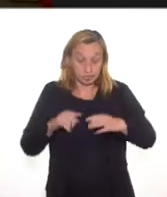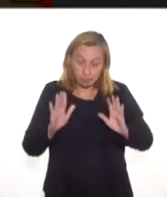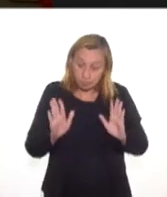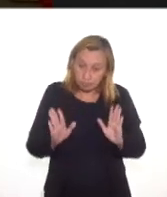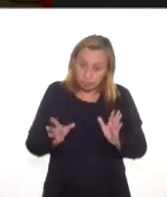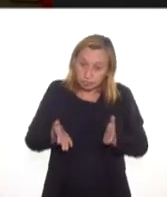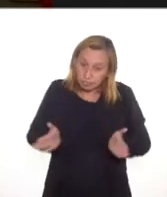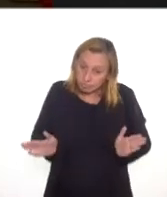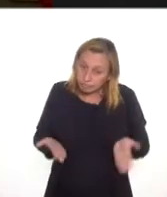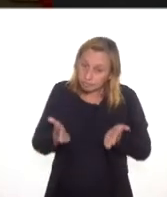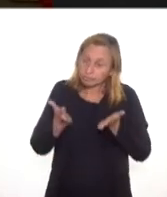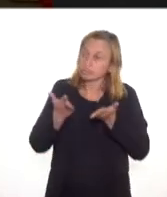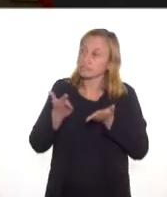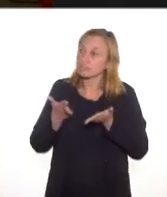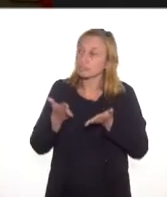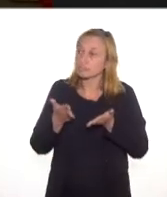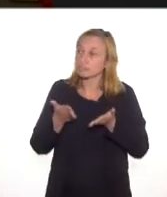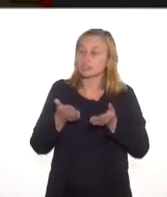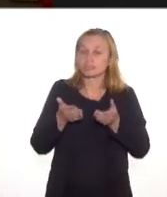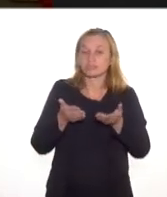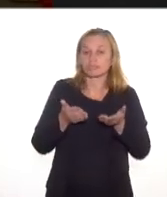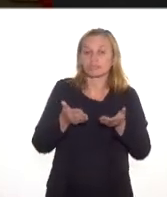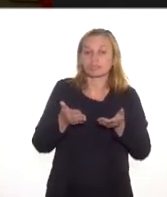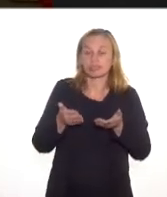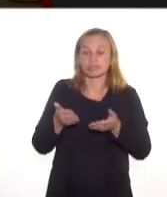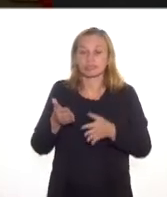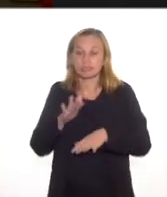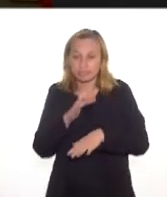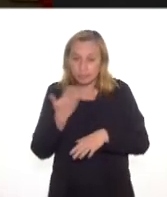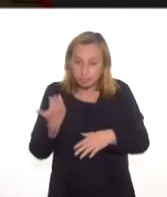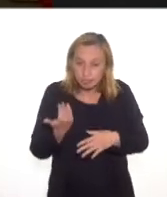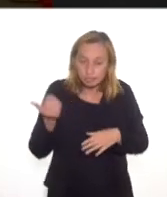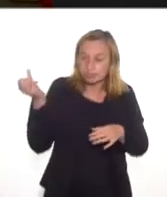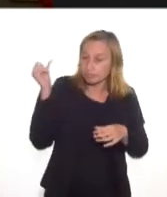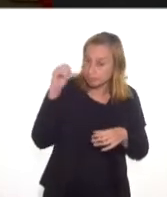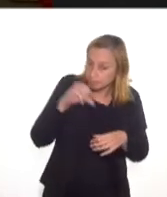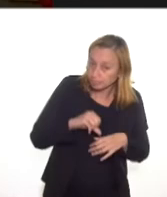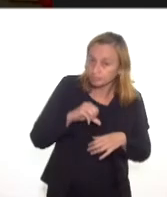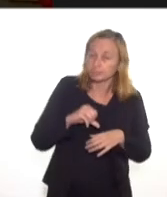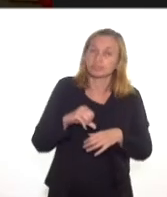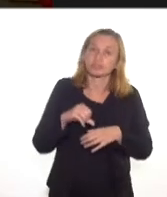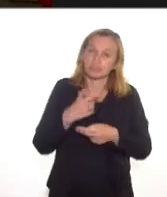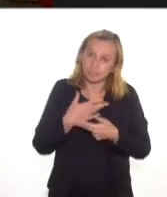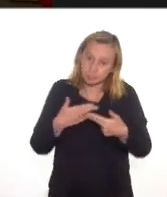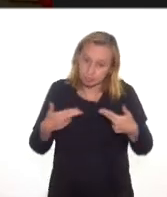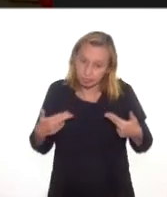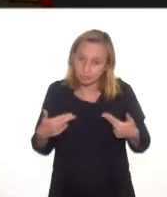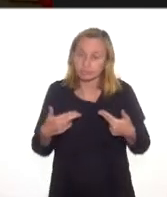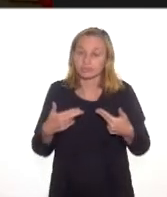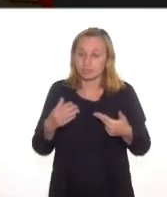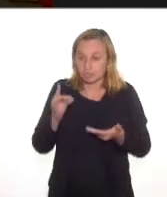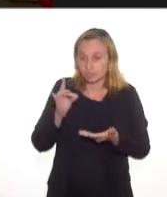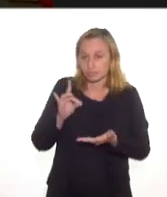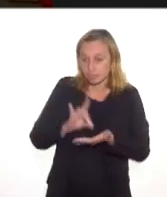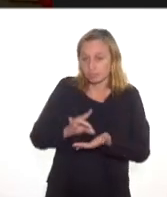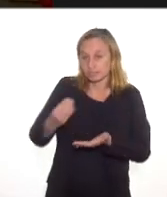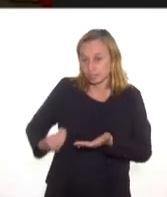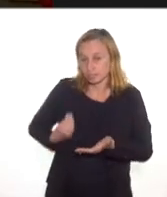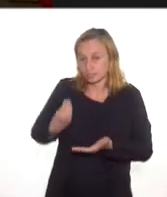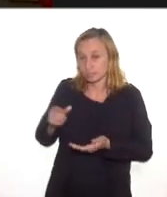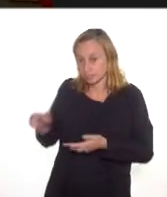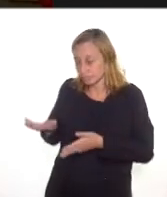investe na lógica da barbárie, que investe na piora das condições reais e humanas